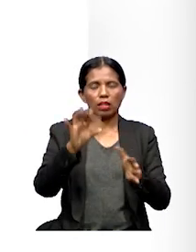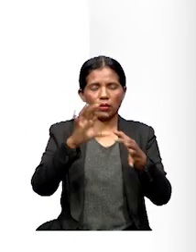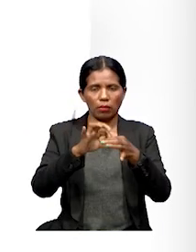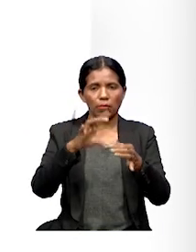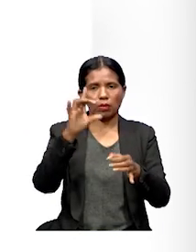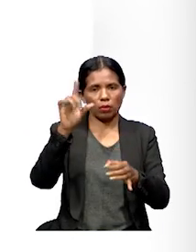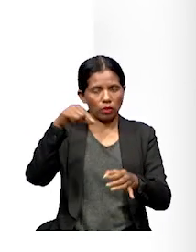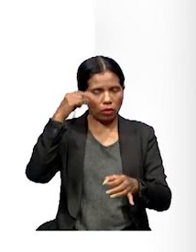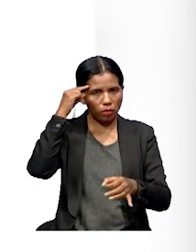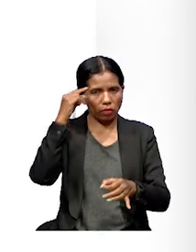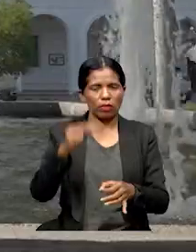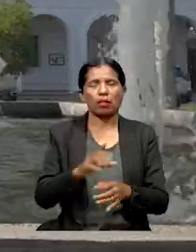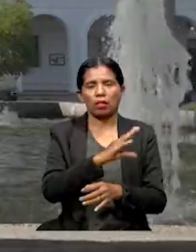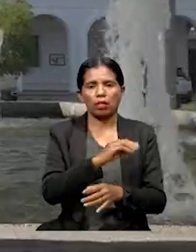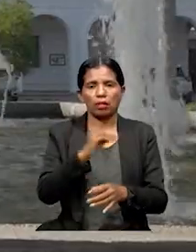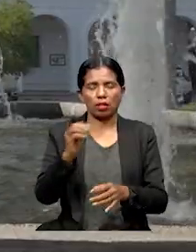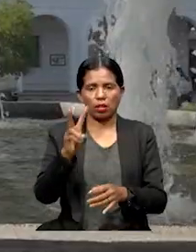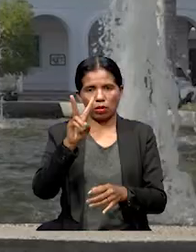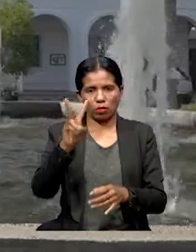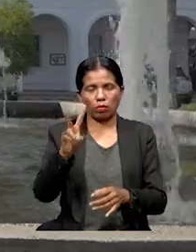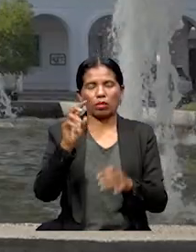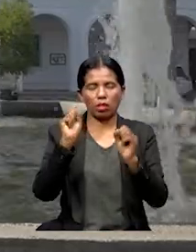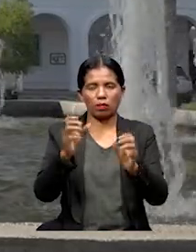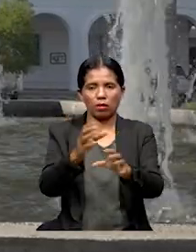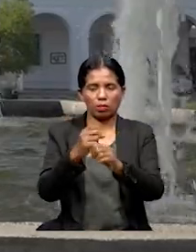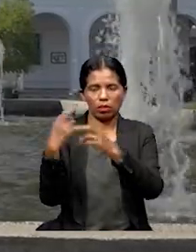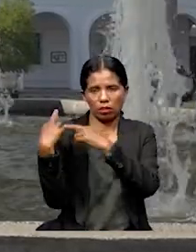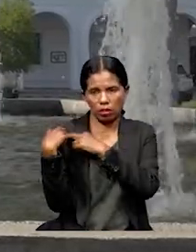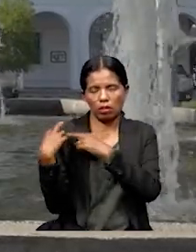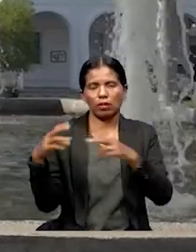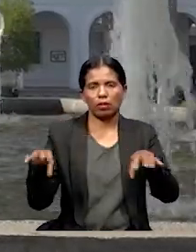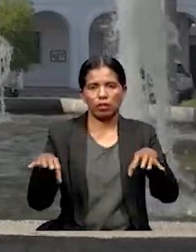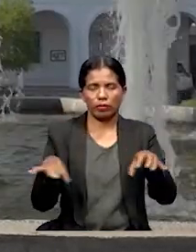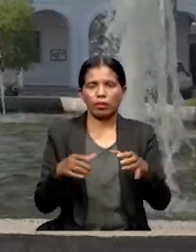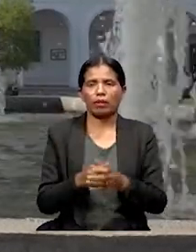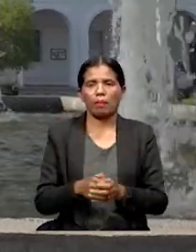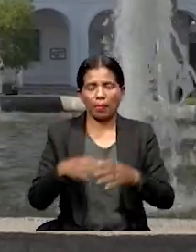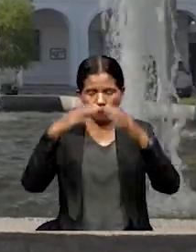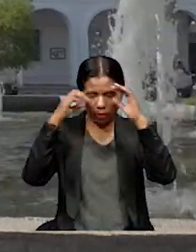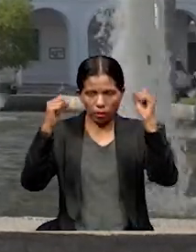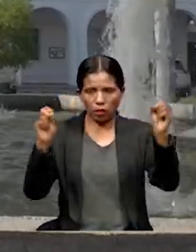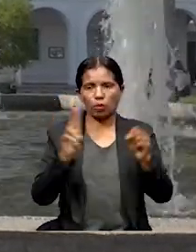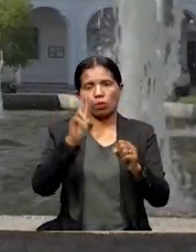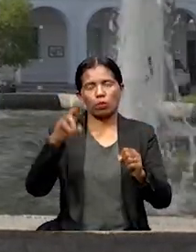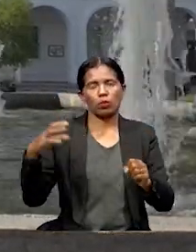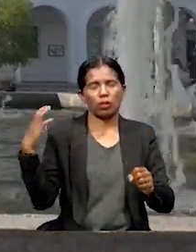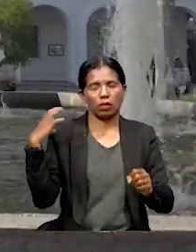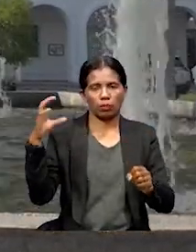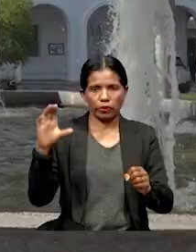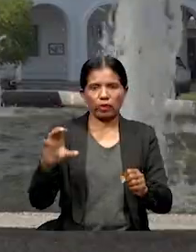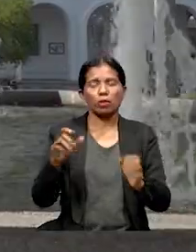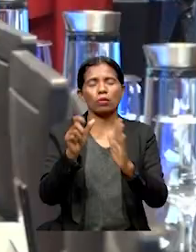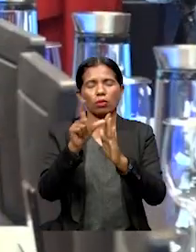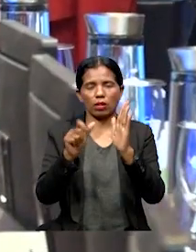oitavo governo constitucional na Inrua, atusimo posse. Presidente da República usa a competência constitucional